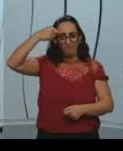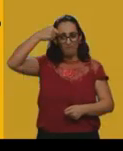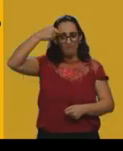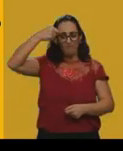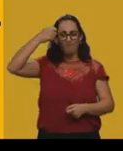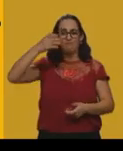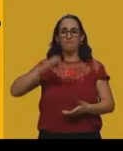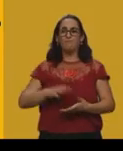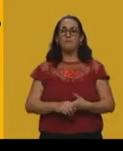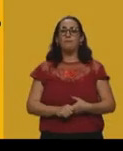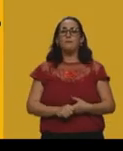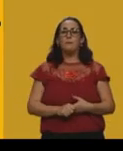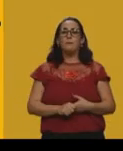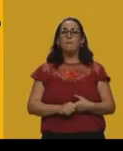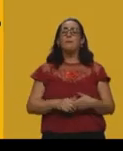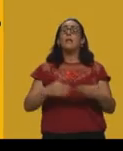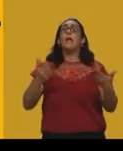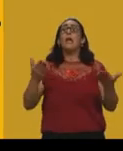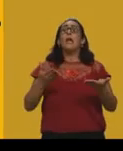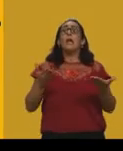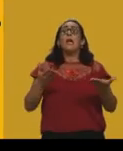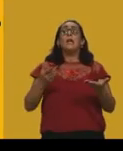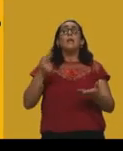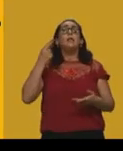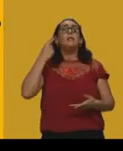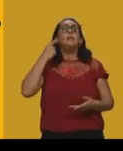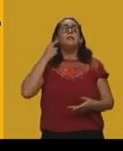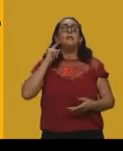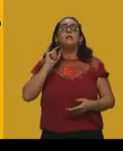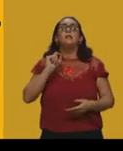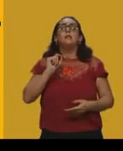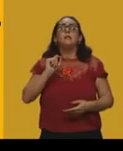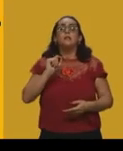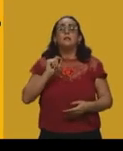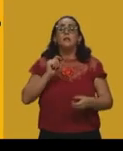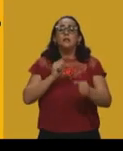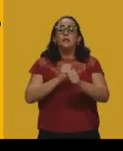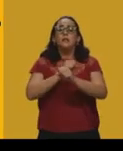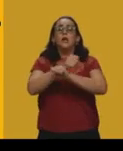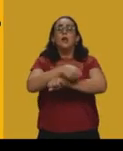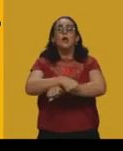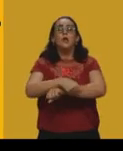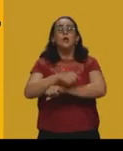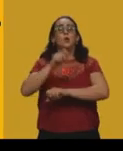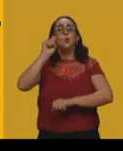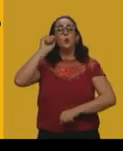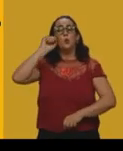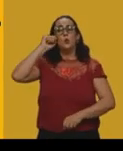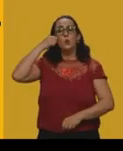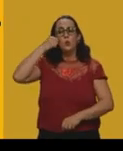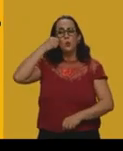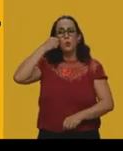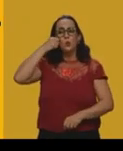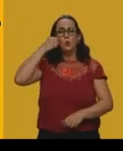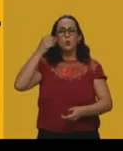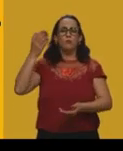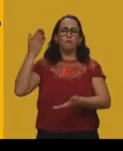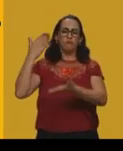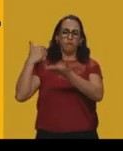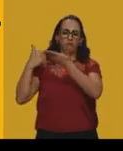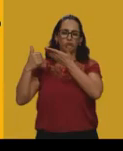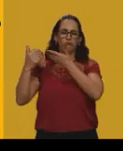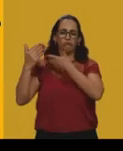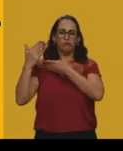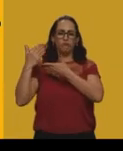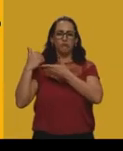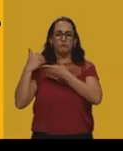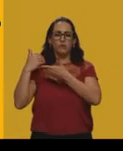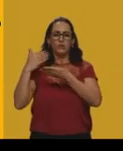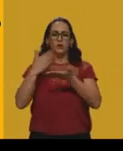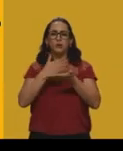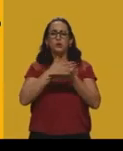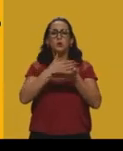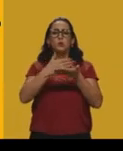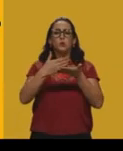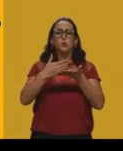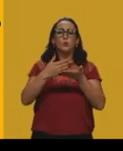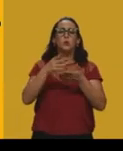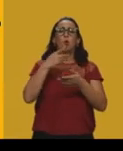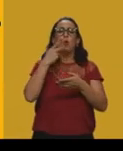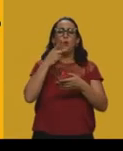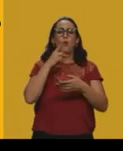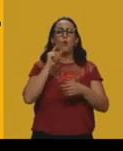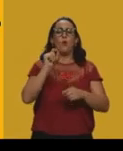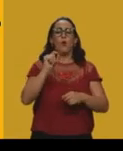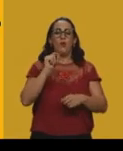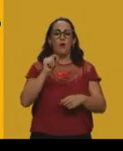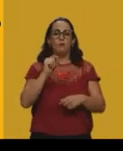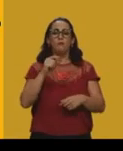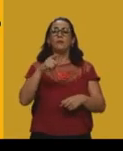a escravidão dos negros, né, também. Como a gente falou lá no começo, nós referimos a questão aí da mão de obra, né, de